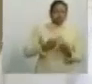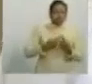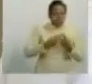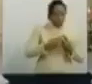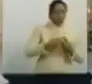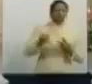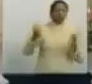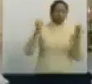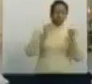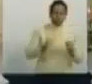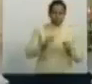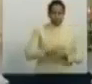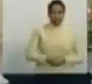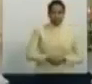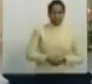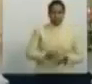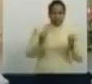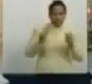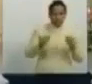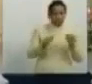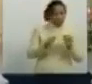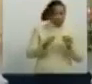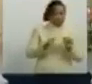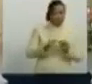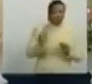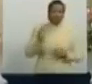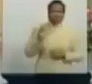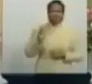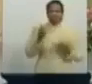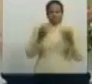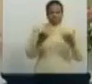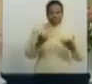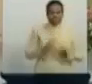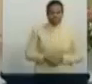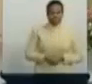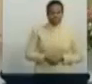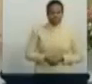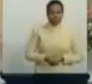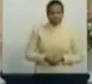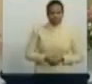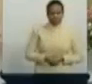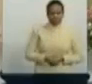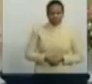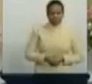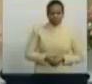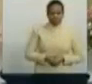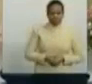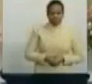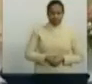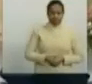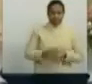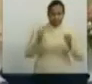podem fazer o que quiser. Não tenho advogado nenhum. Podem me processar.